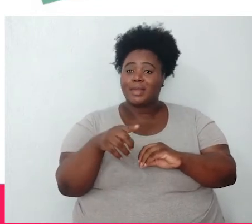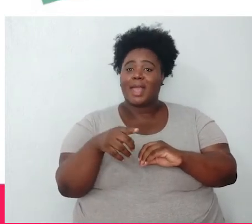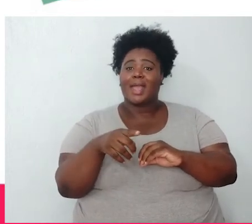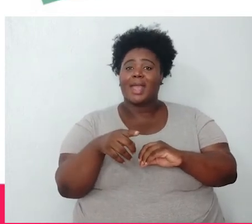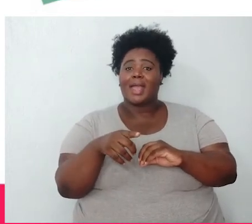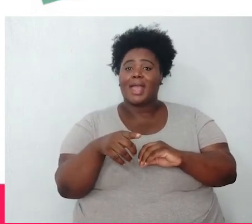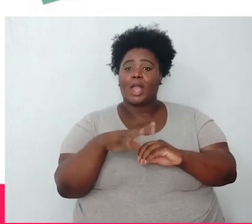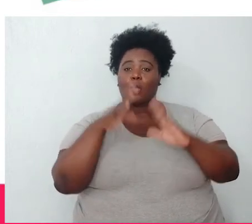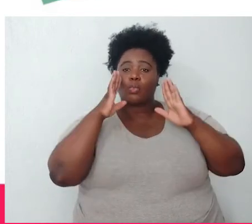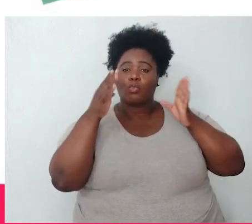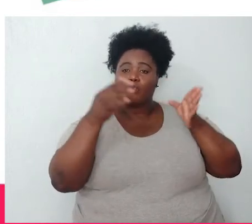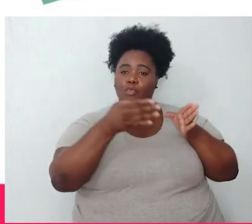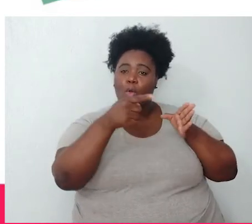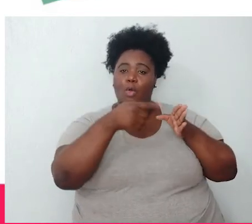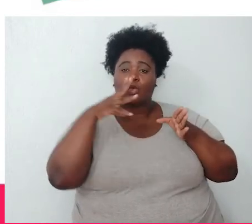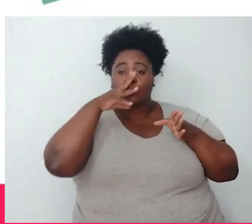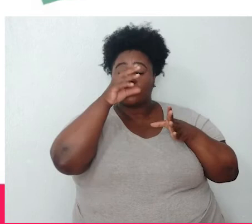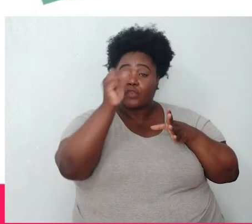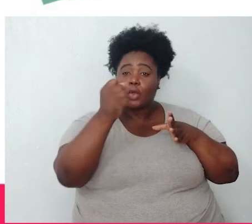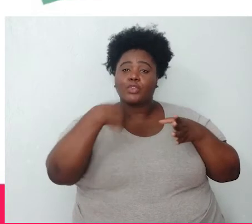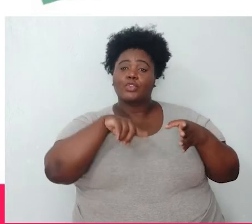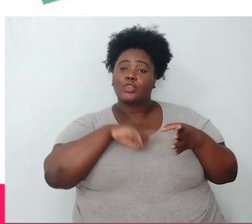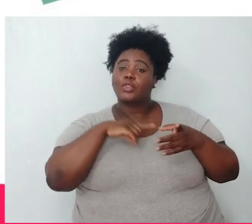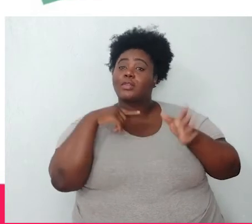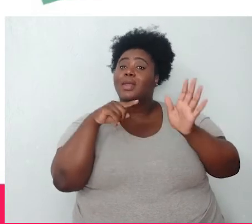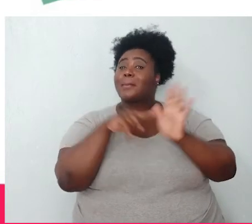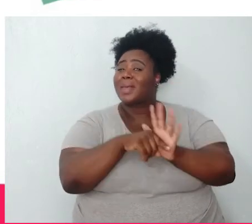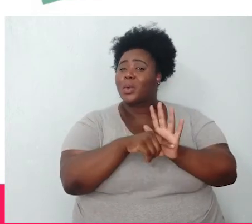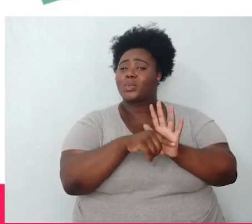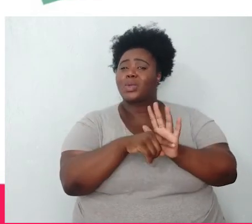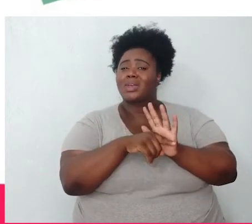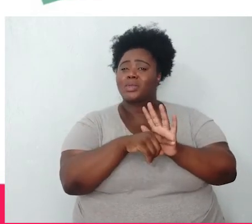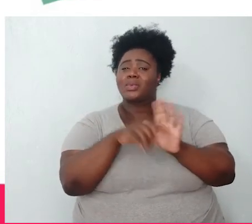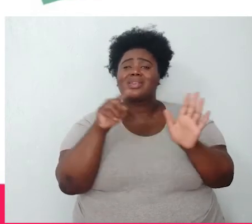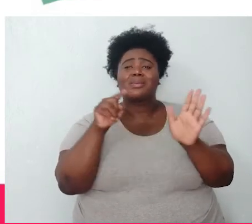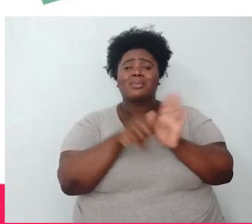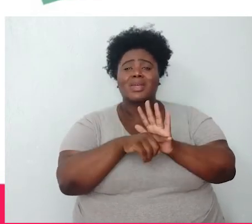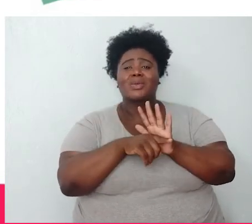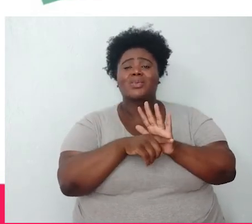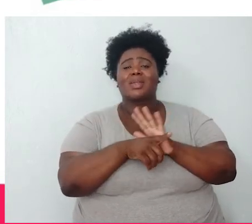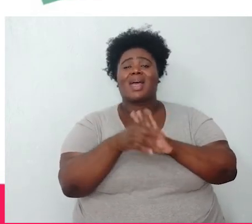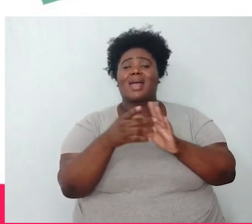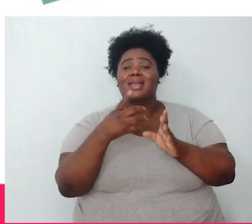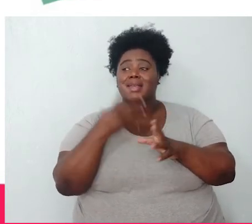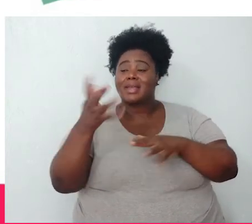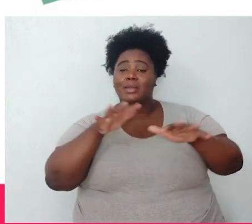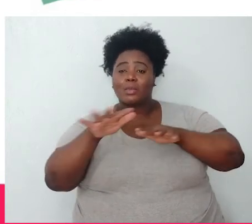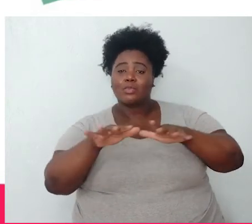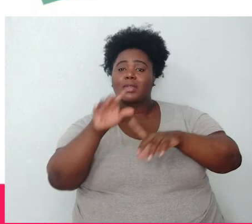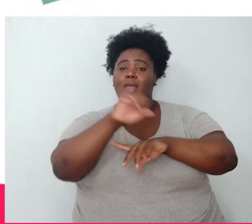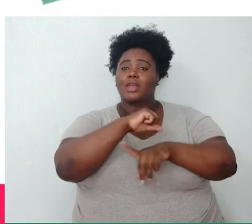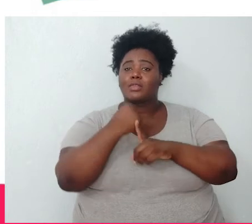é um vetor potente da gente estar questionando, da gente levantar questionamentos